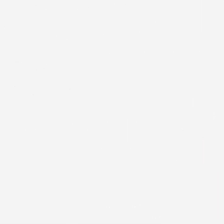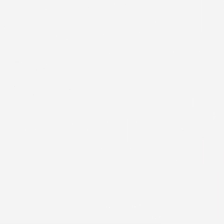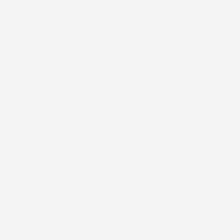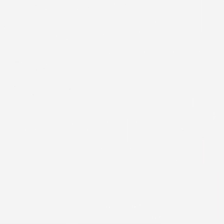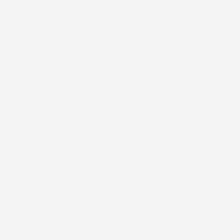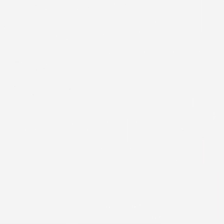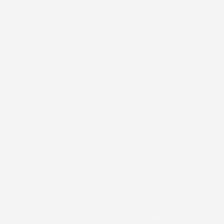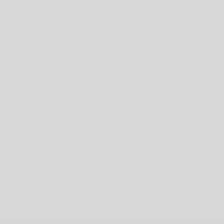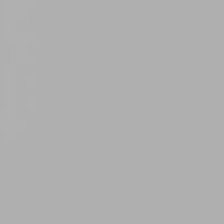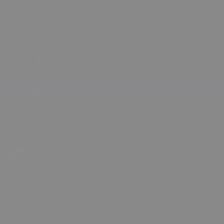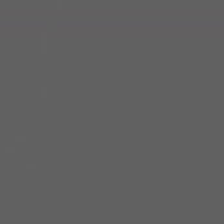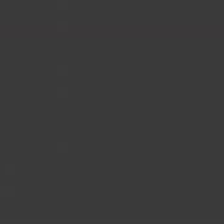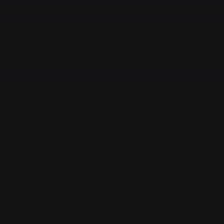Obrigado.